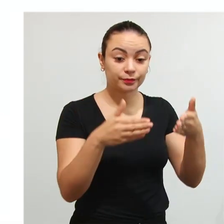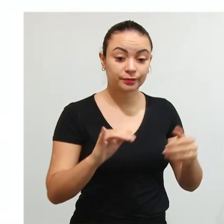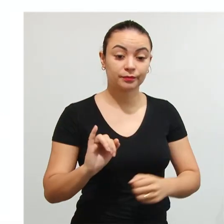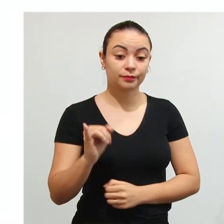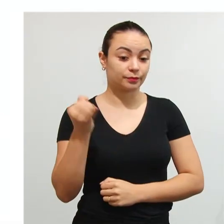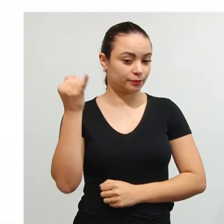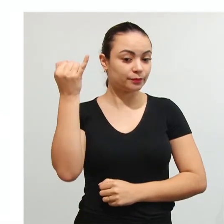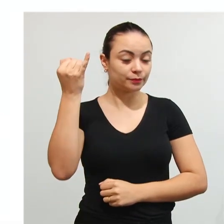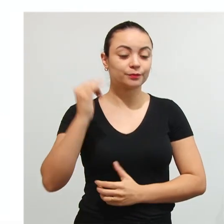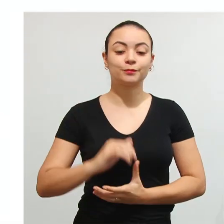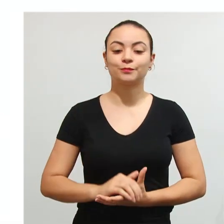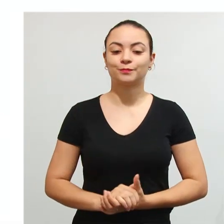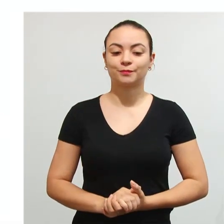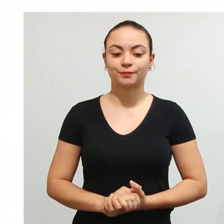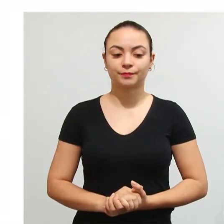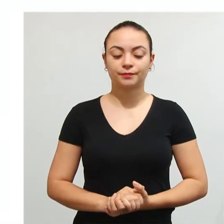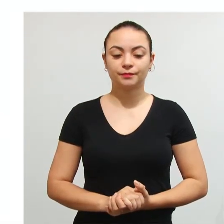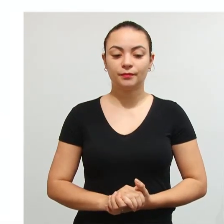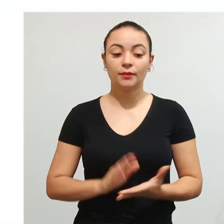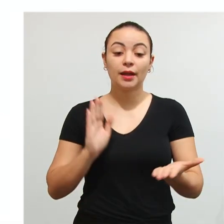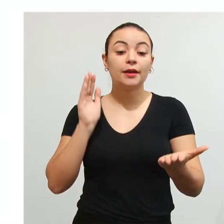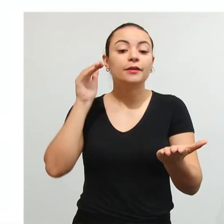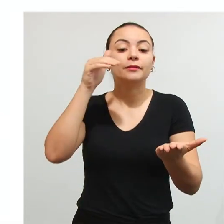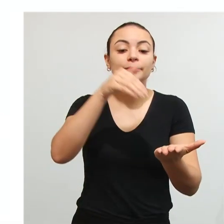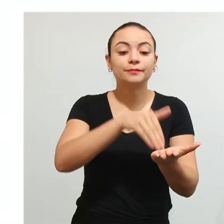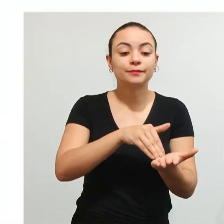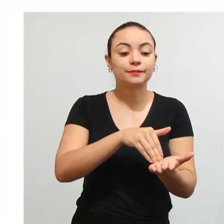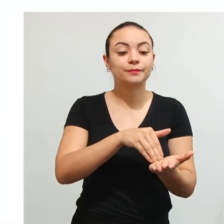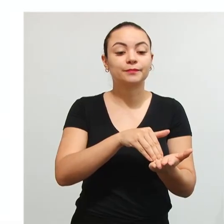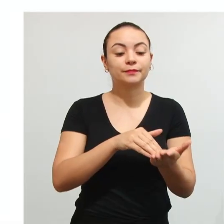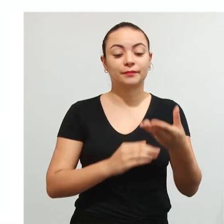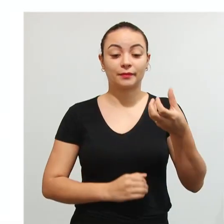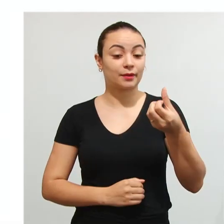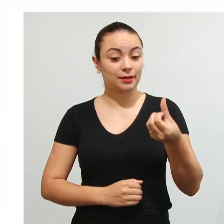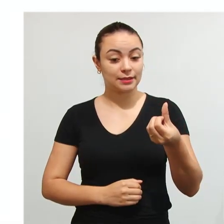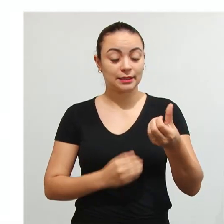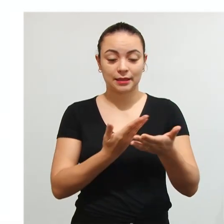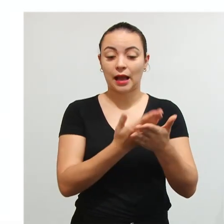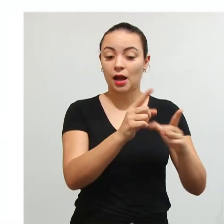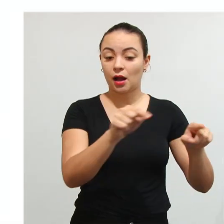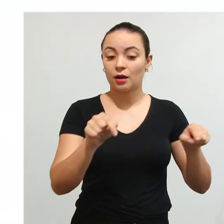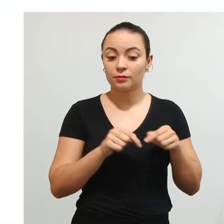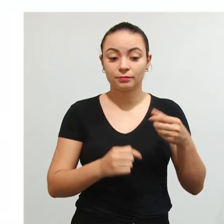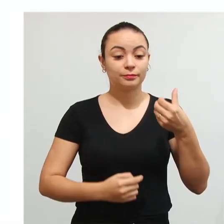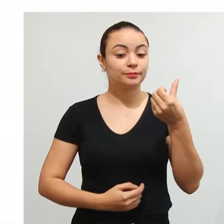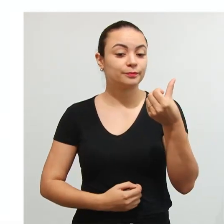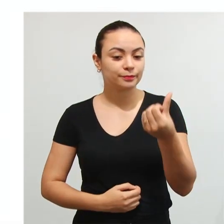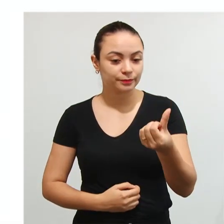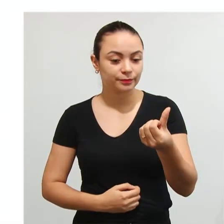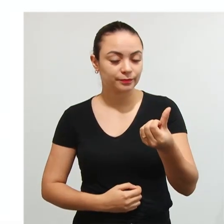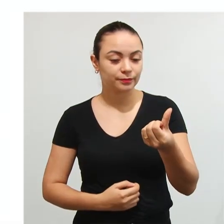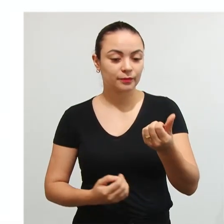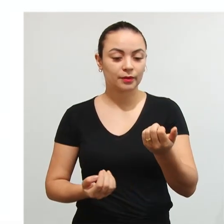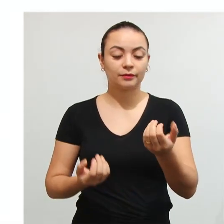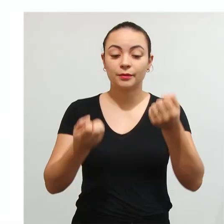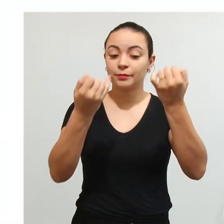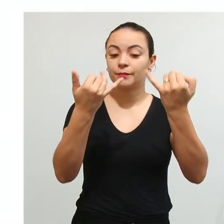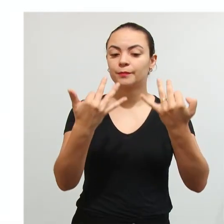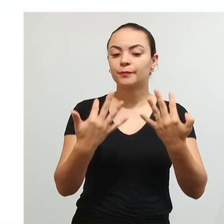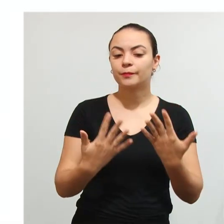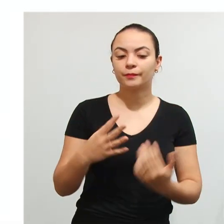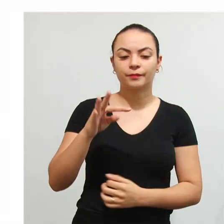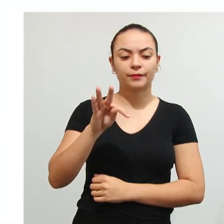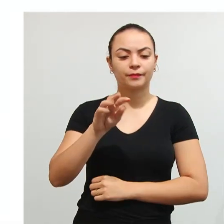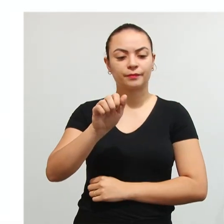web aula, vamos falar um pouco sobre taxas de juros. E aí diferenciar, por exemplo, de proporcionais e